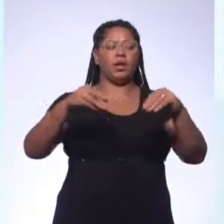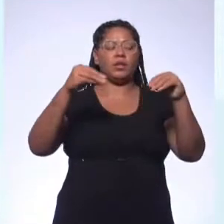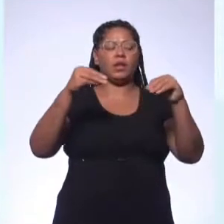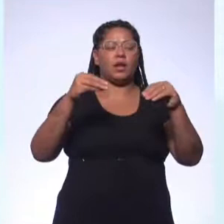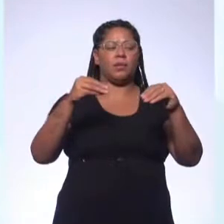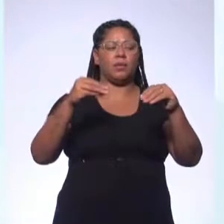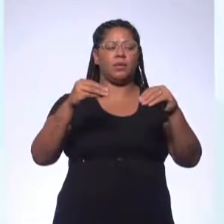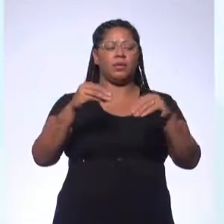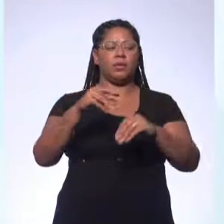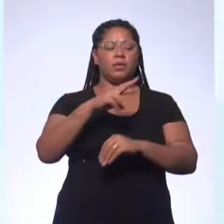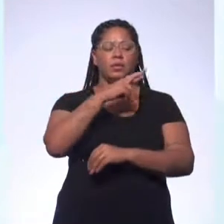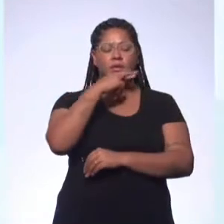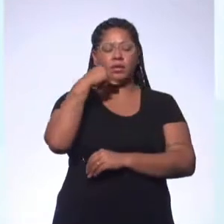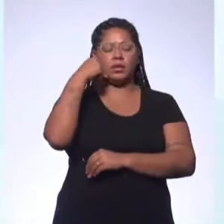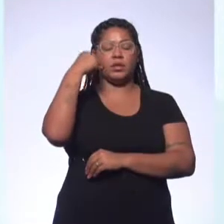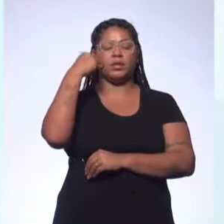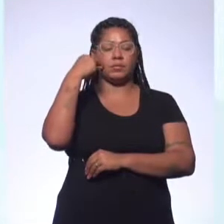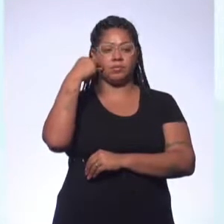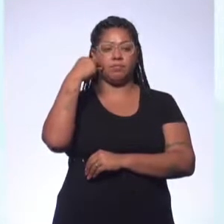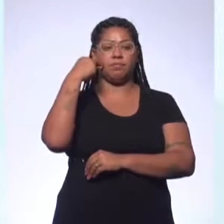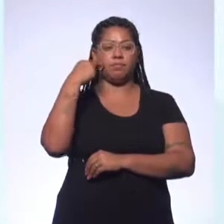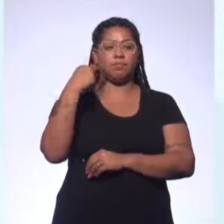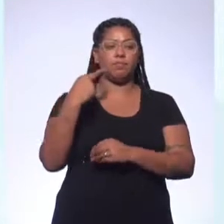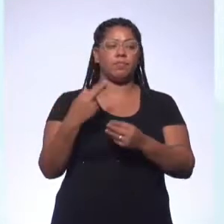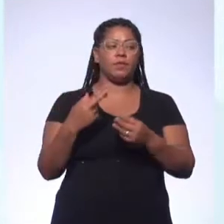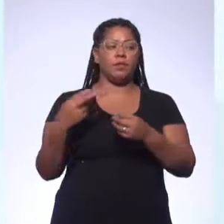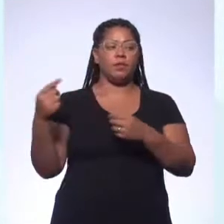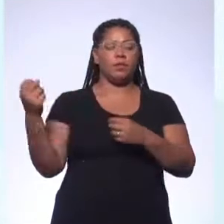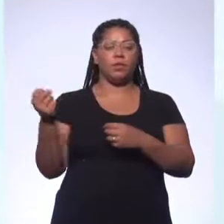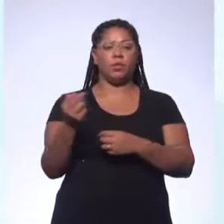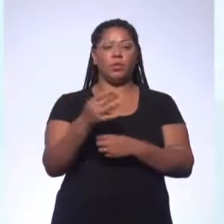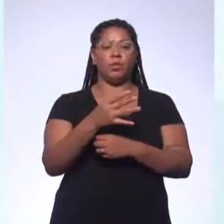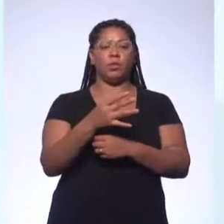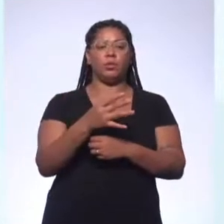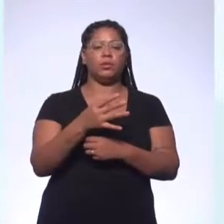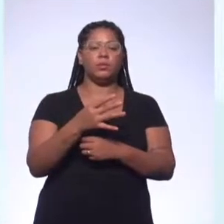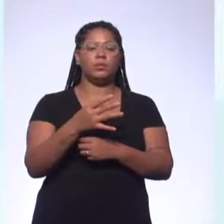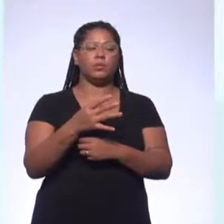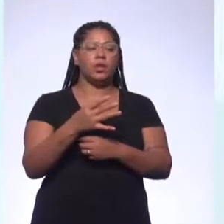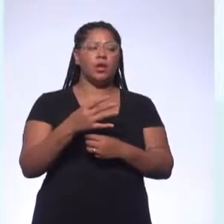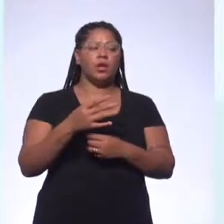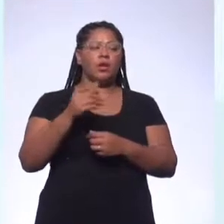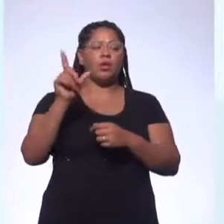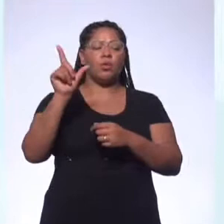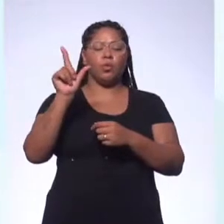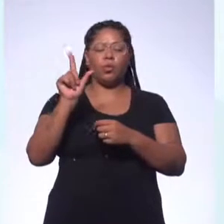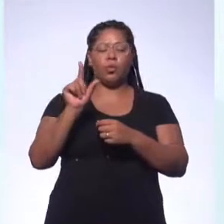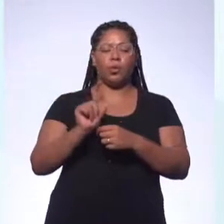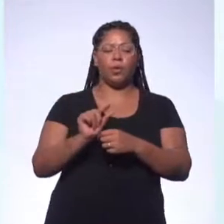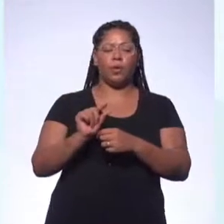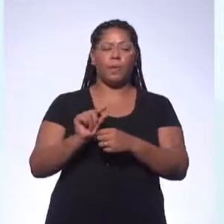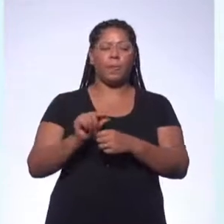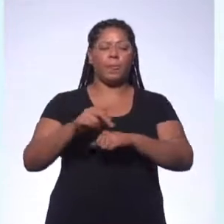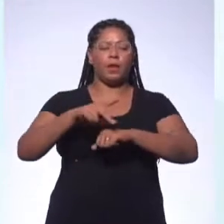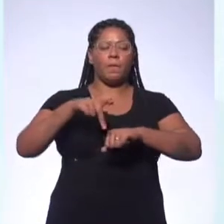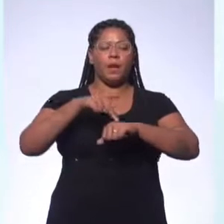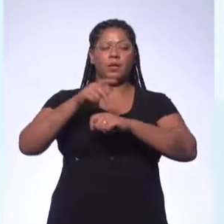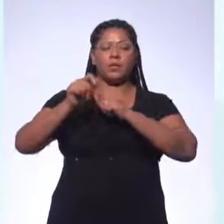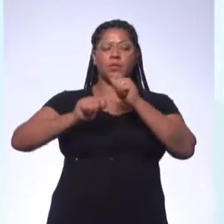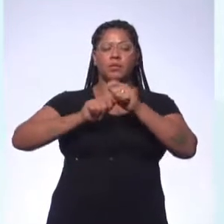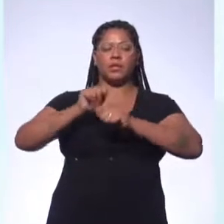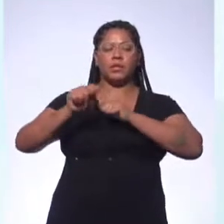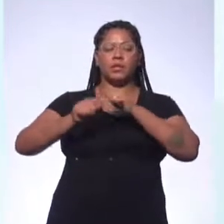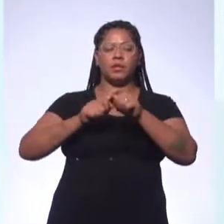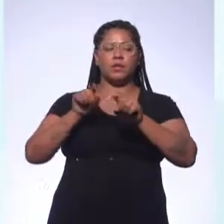entre eles as políticas neoliberais, como a redução do poder do Estado na economia, o desenvolvimento de um amplo processo